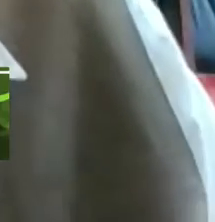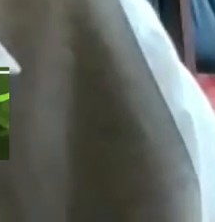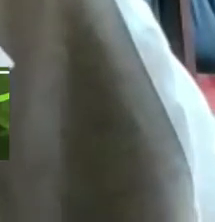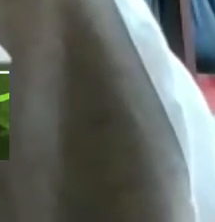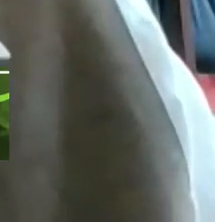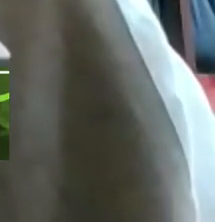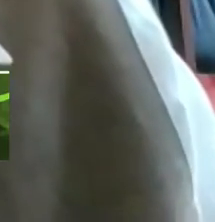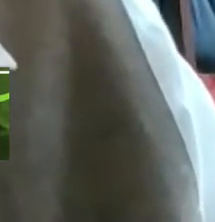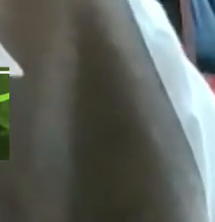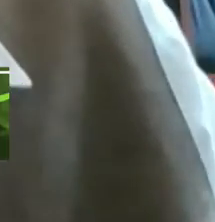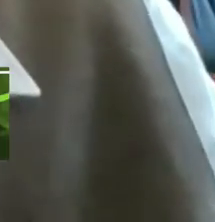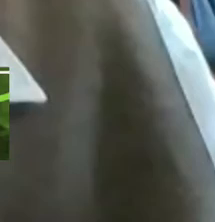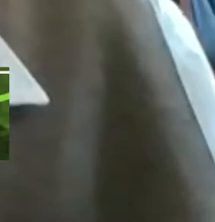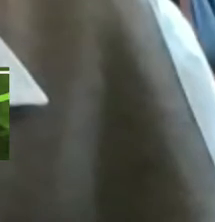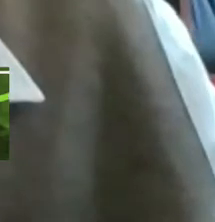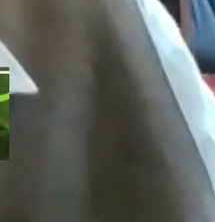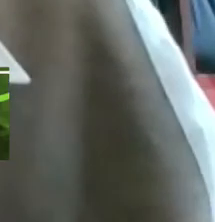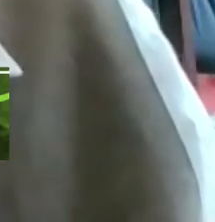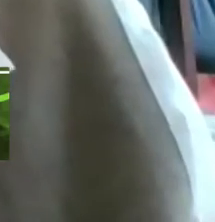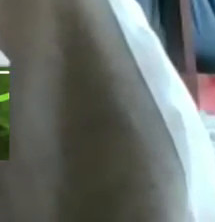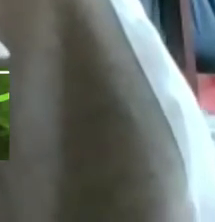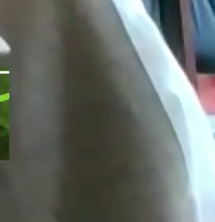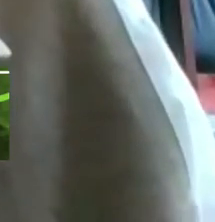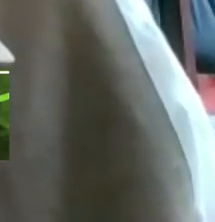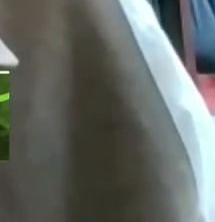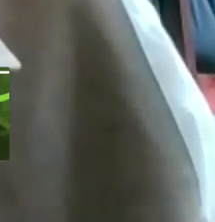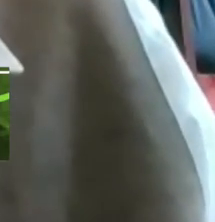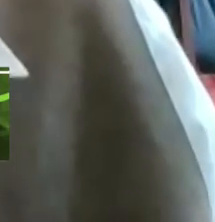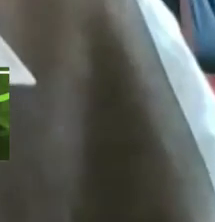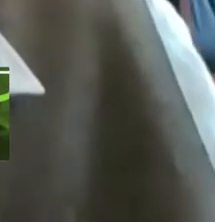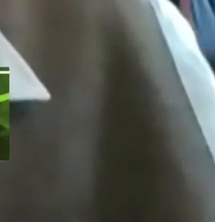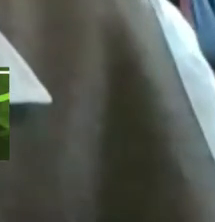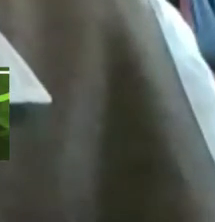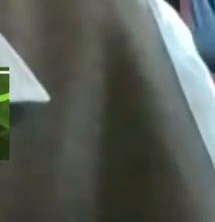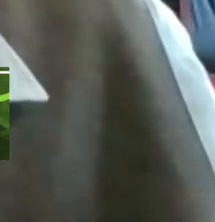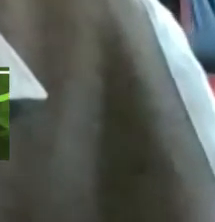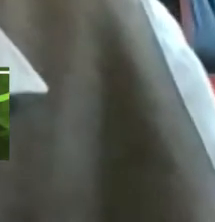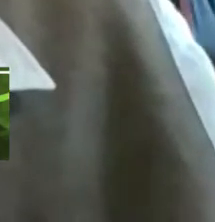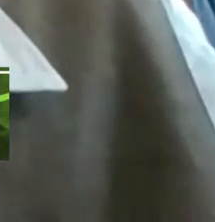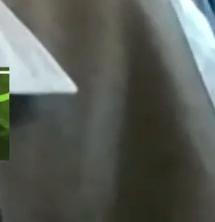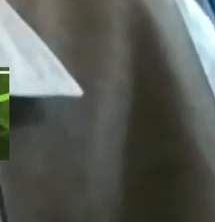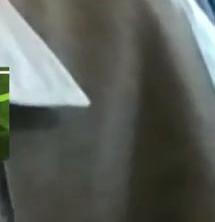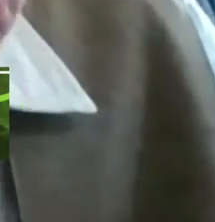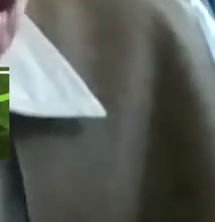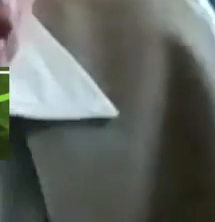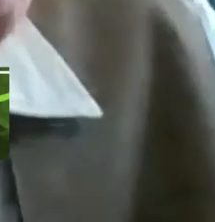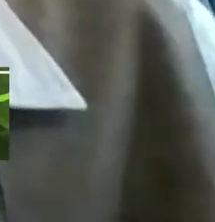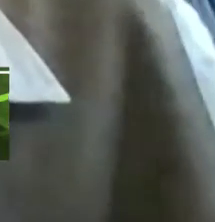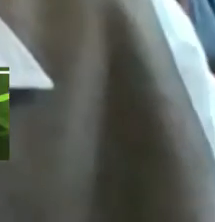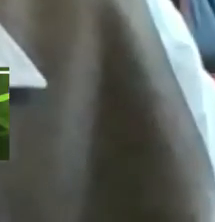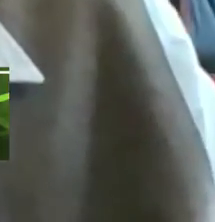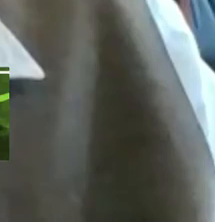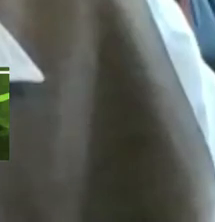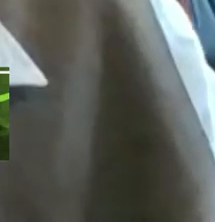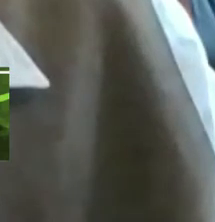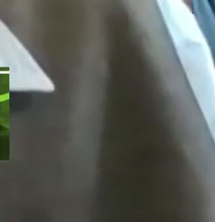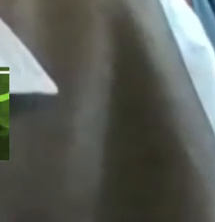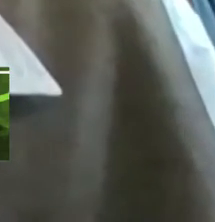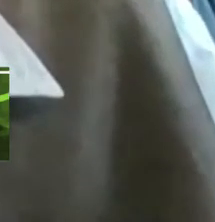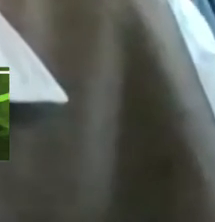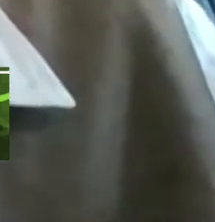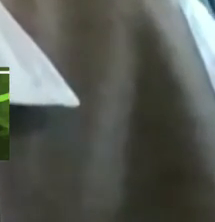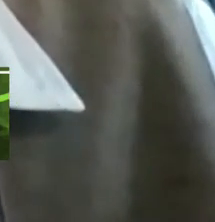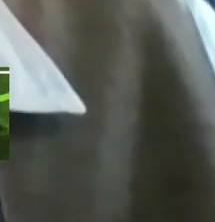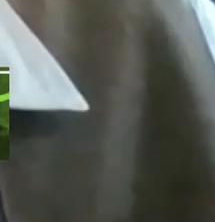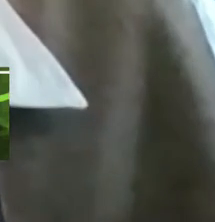municipal em relação a cultura popular em relação a questão orçamentária ao cumpra-se de uma